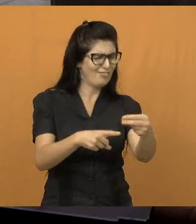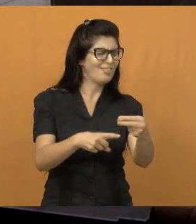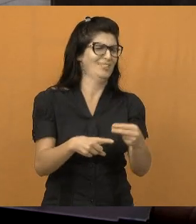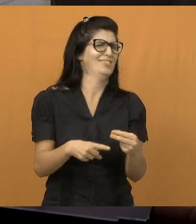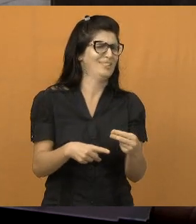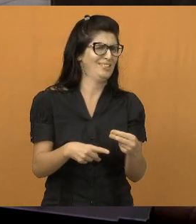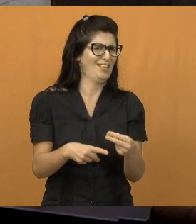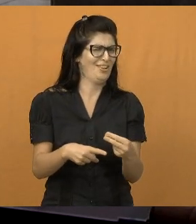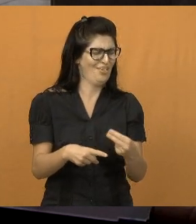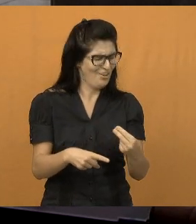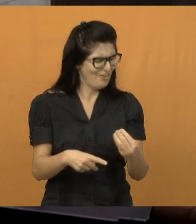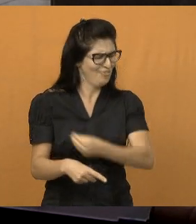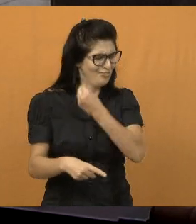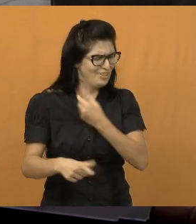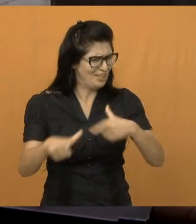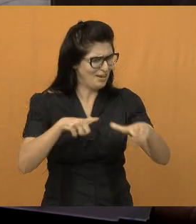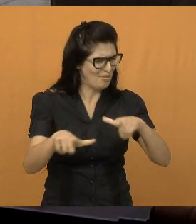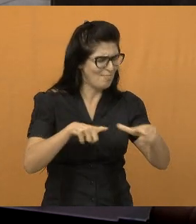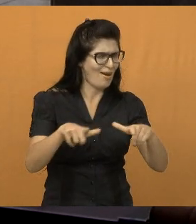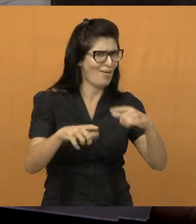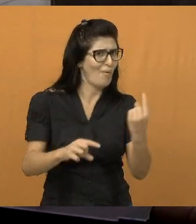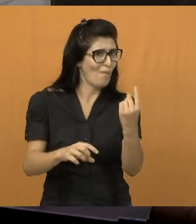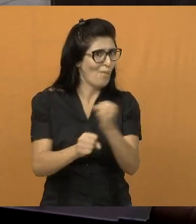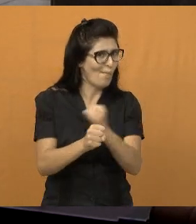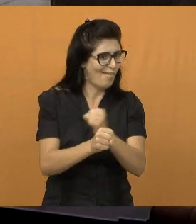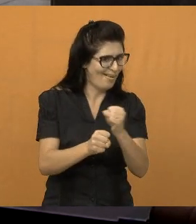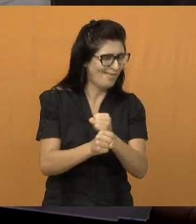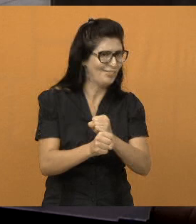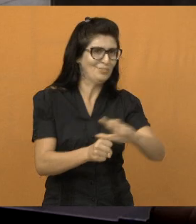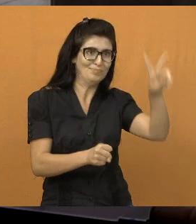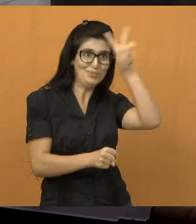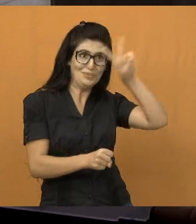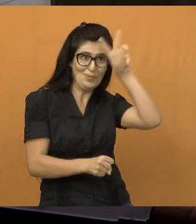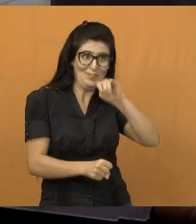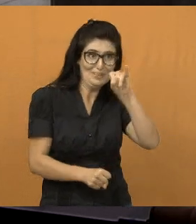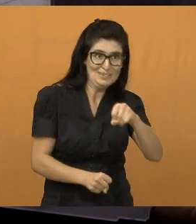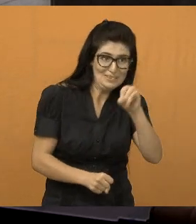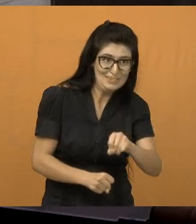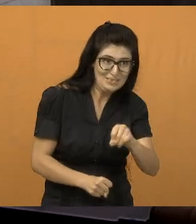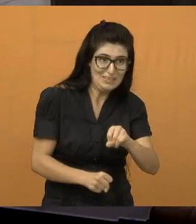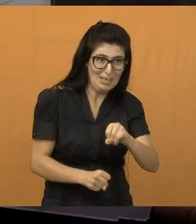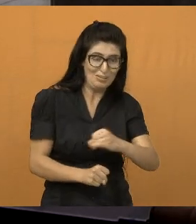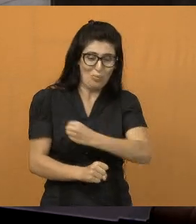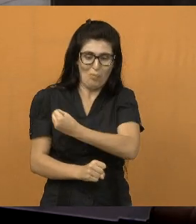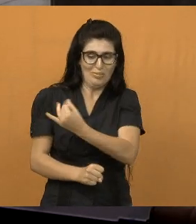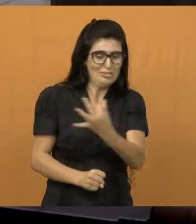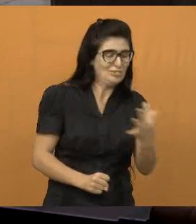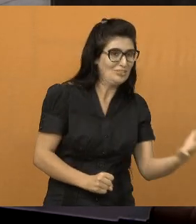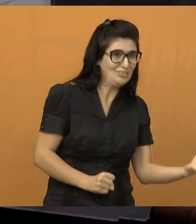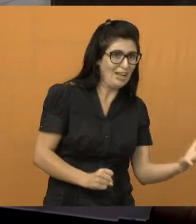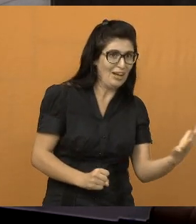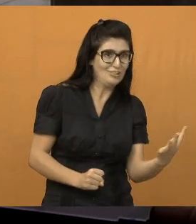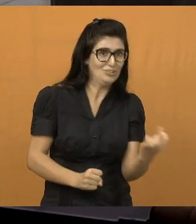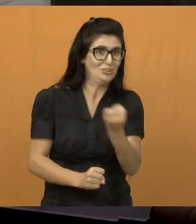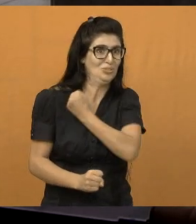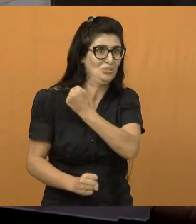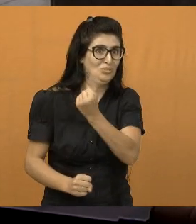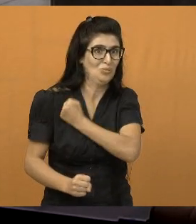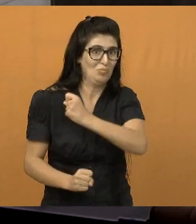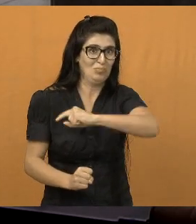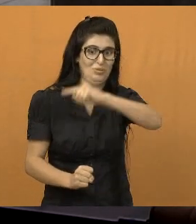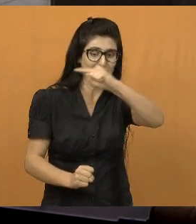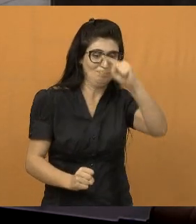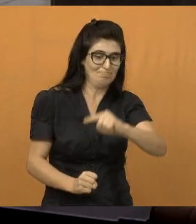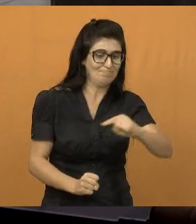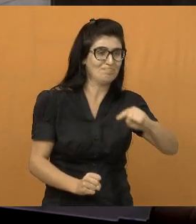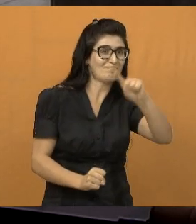saúde vence, cair no primeiro ano, né? Isso é histórico, estatístico e no mundo inteiro, né? A última vez que